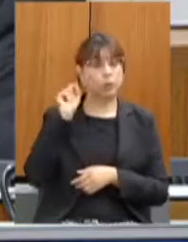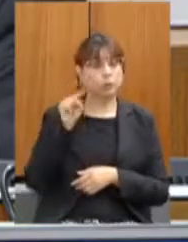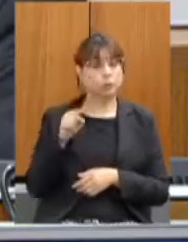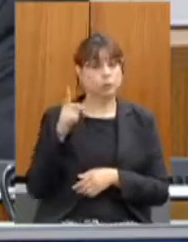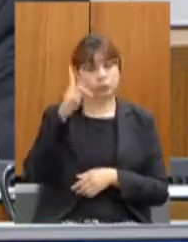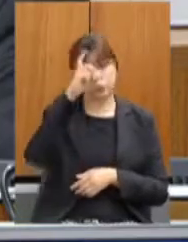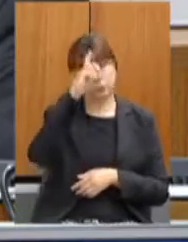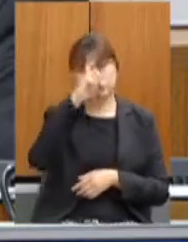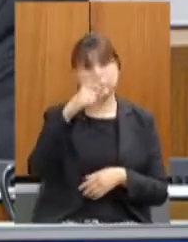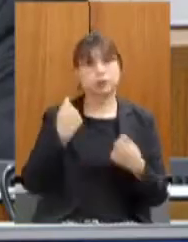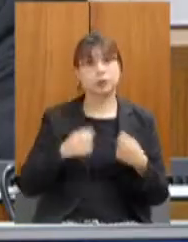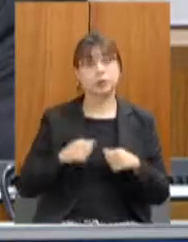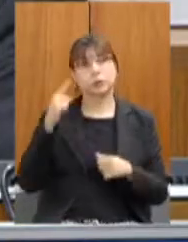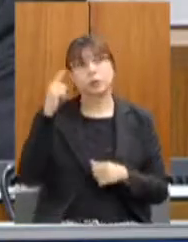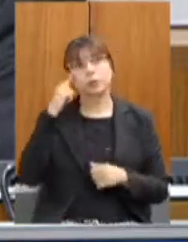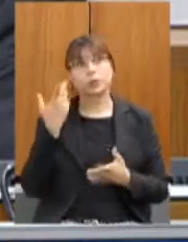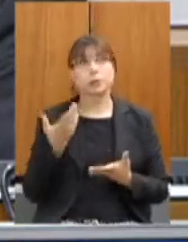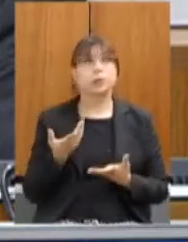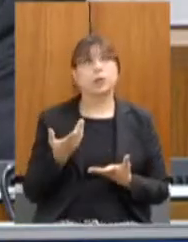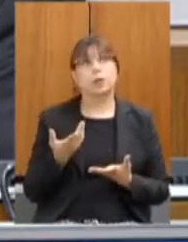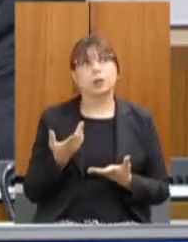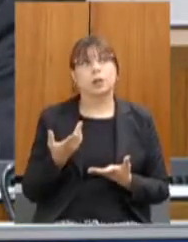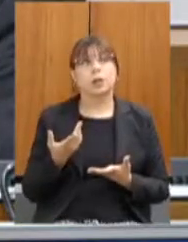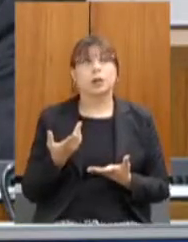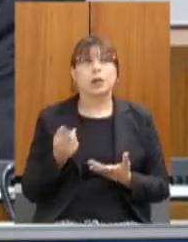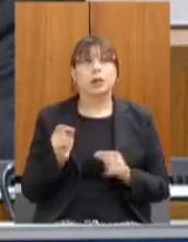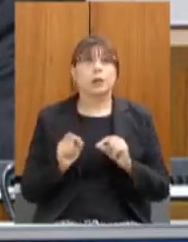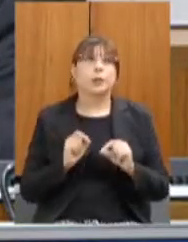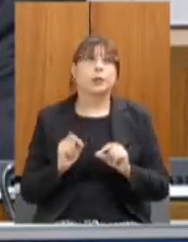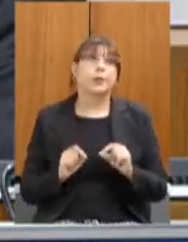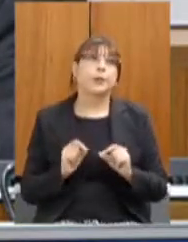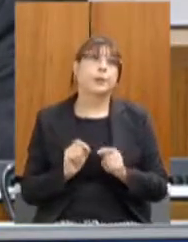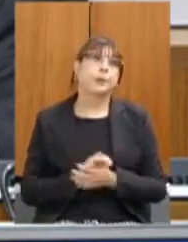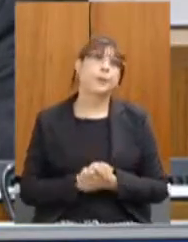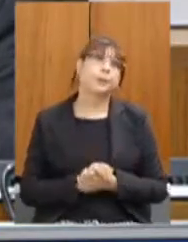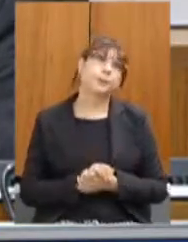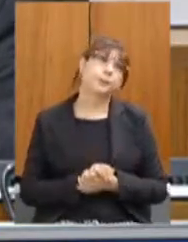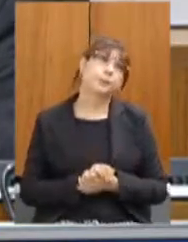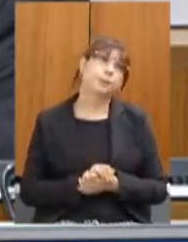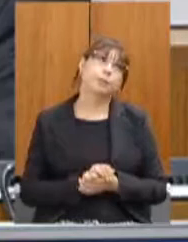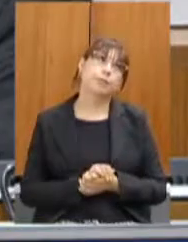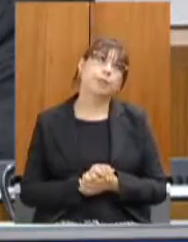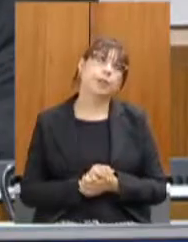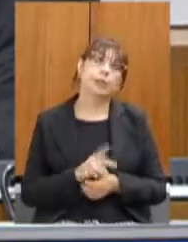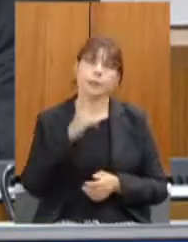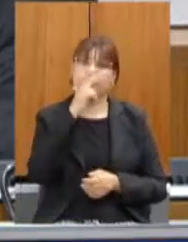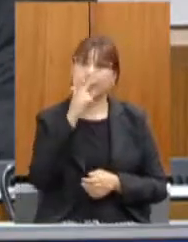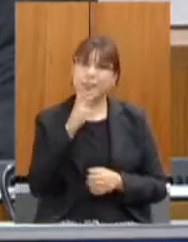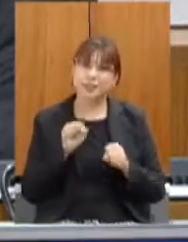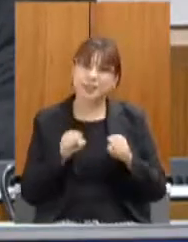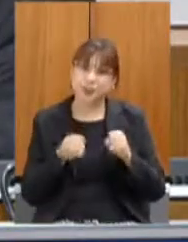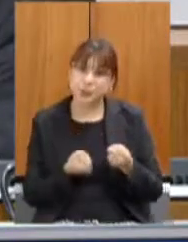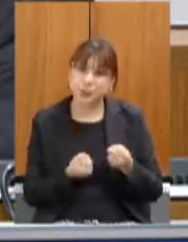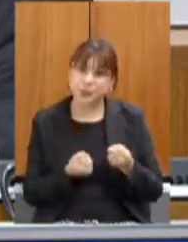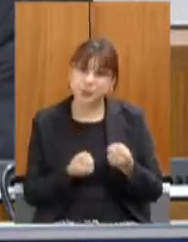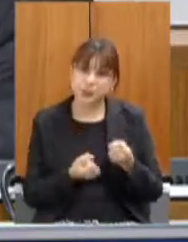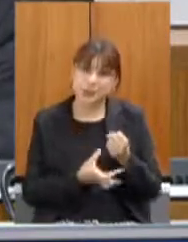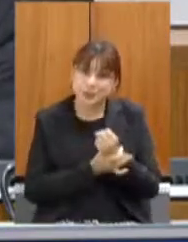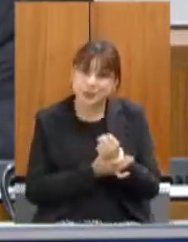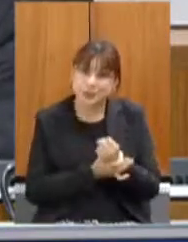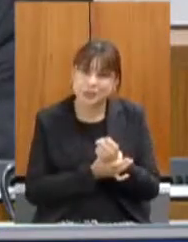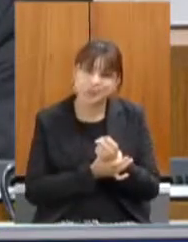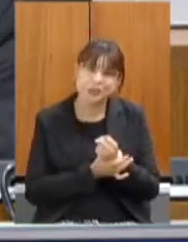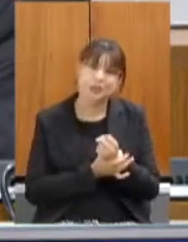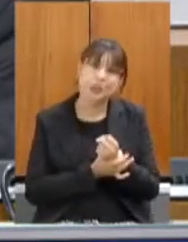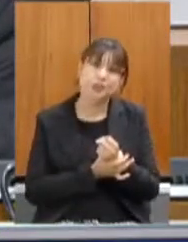campanha porque ele tem que ser considerado pela sociedade é igual um seguro quando a gente faz eu acho que